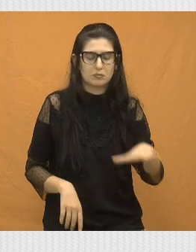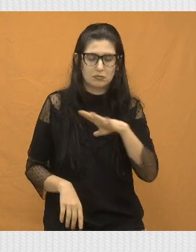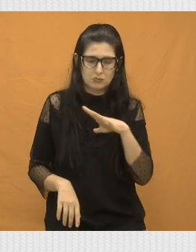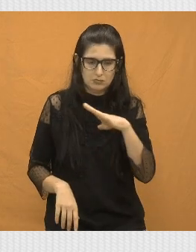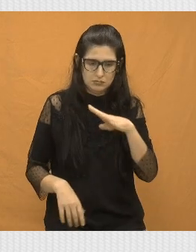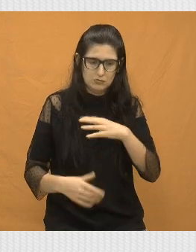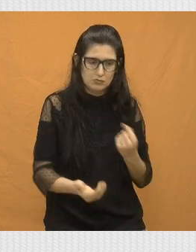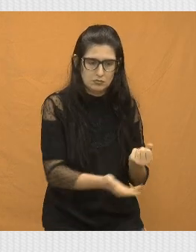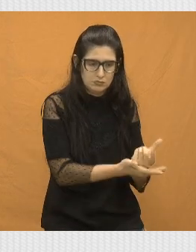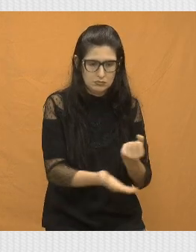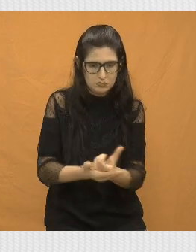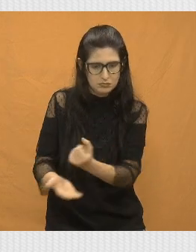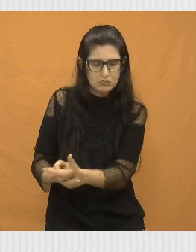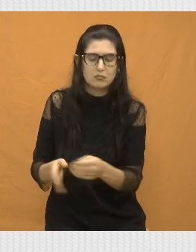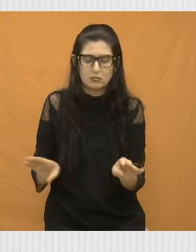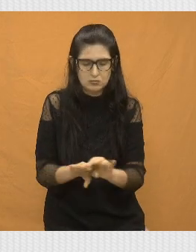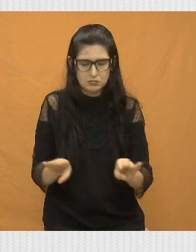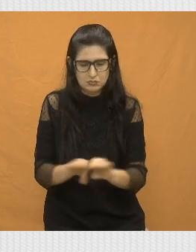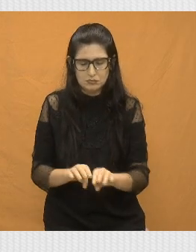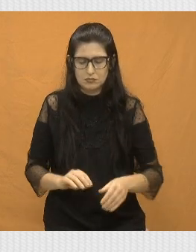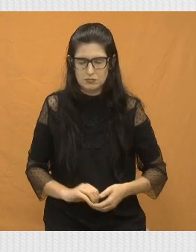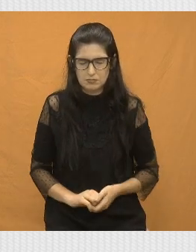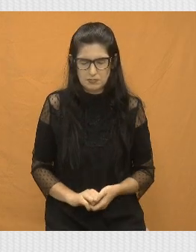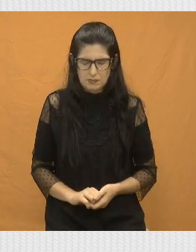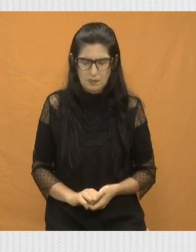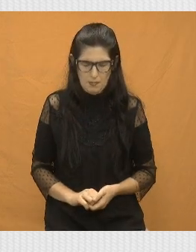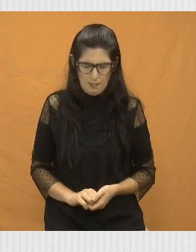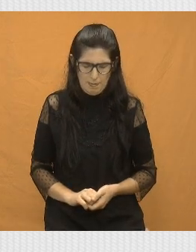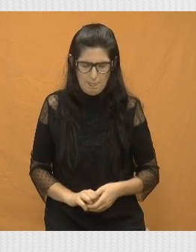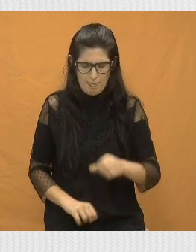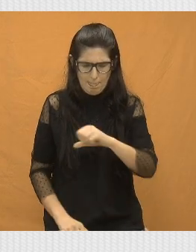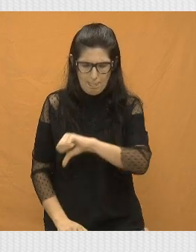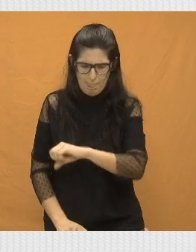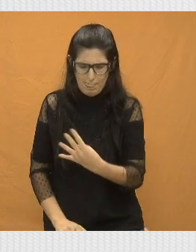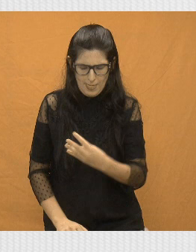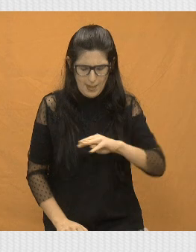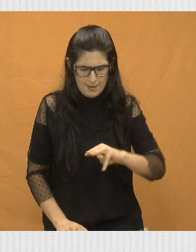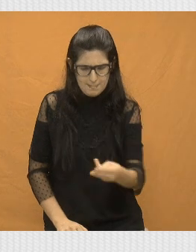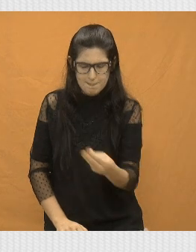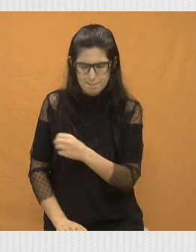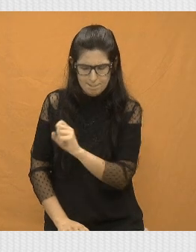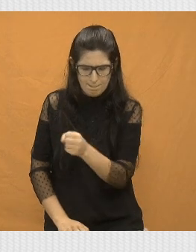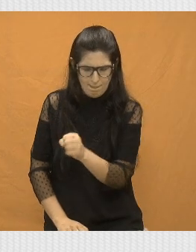município. Uma ordem de meta orçamentária de